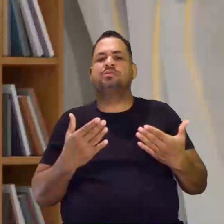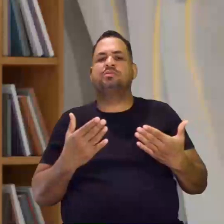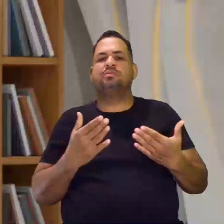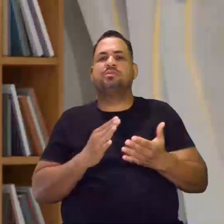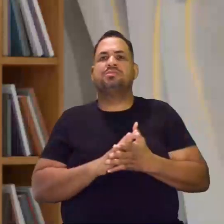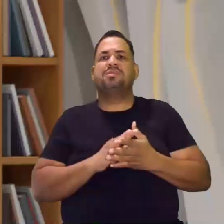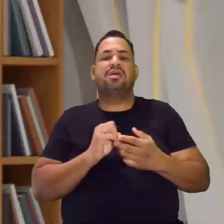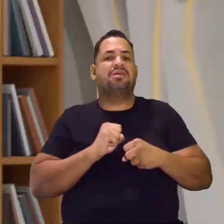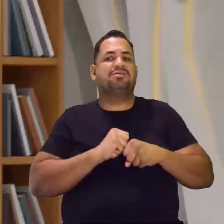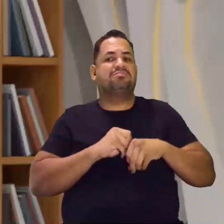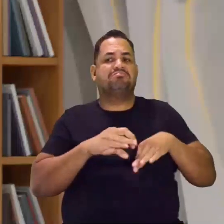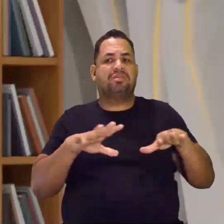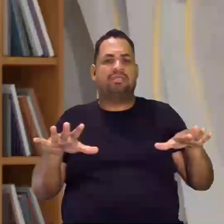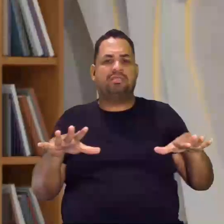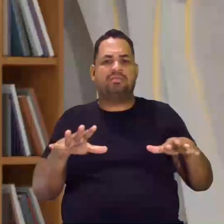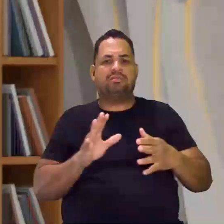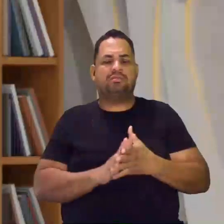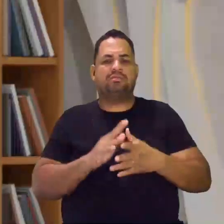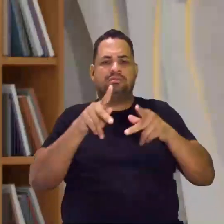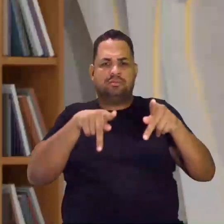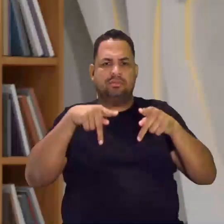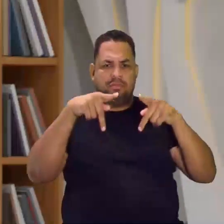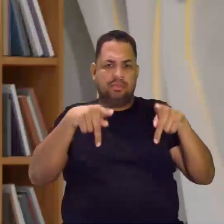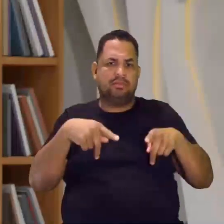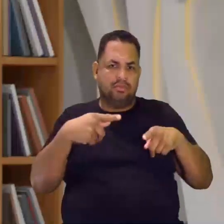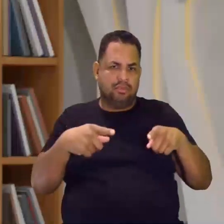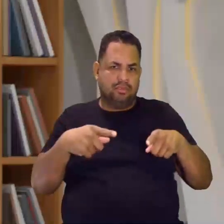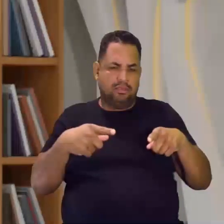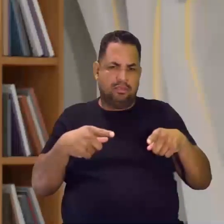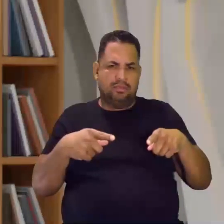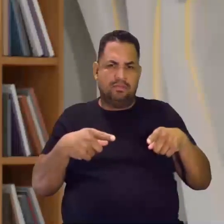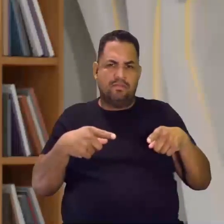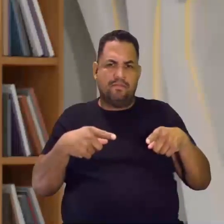dados alarmantes das populações